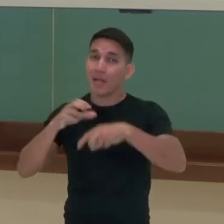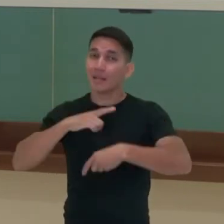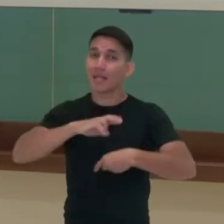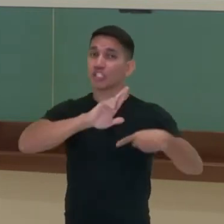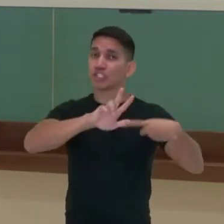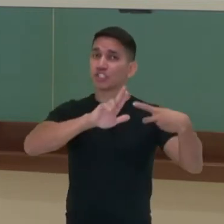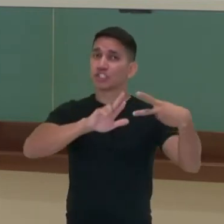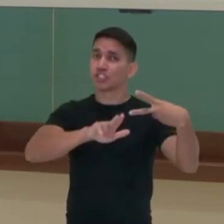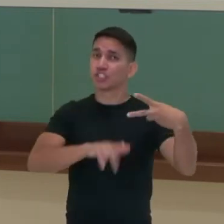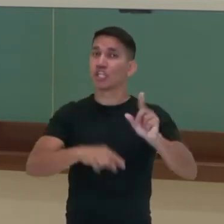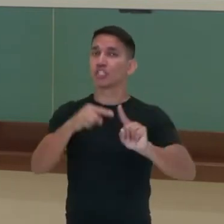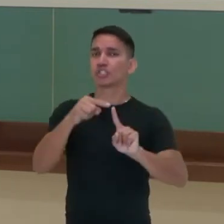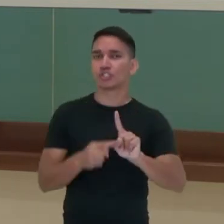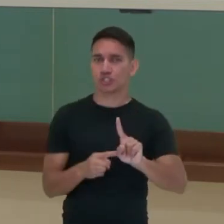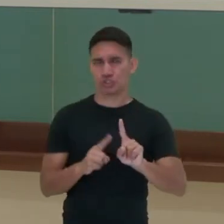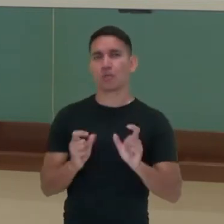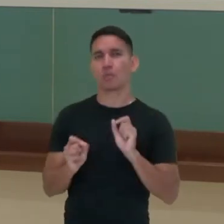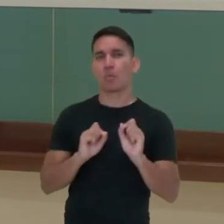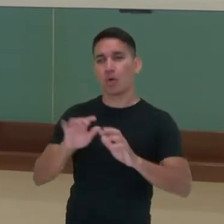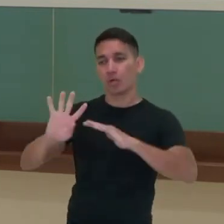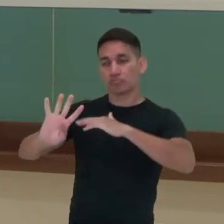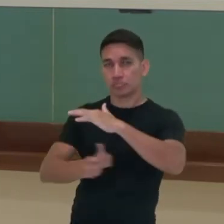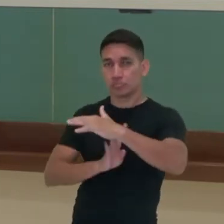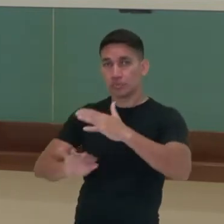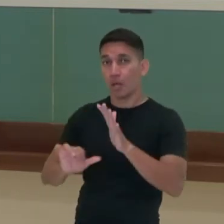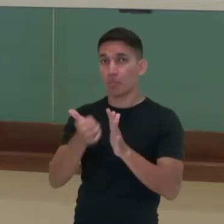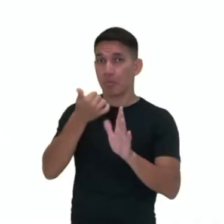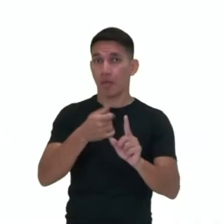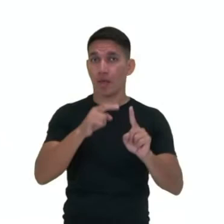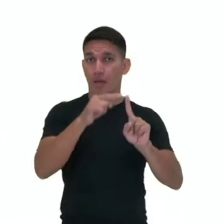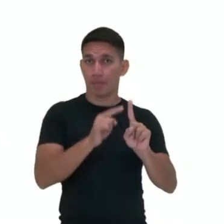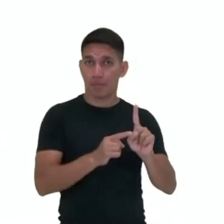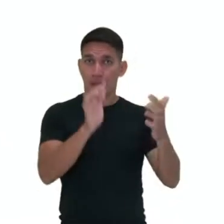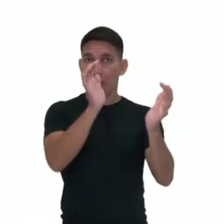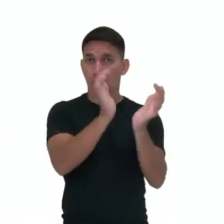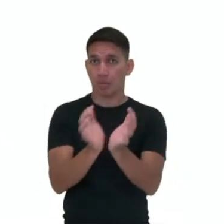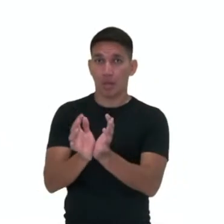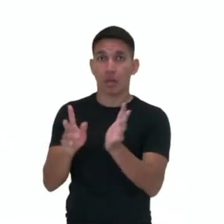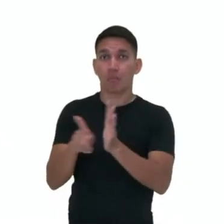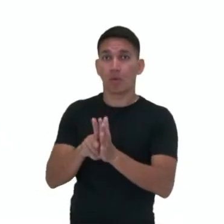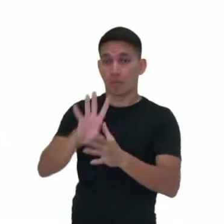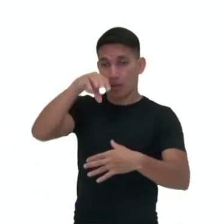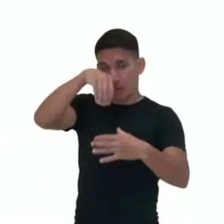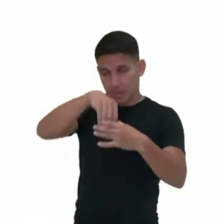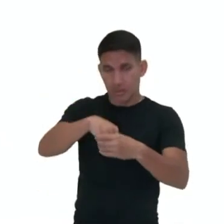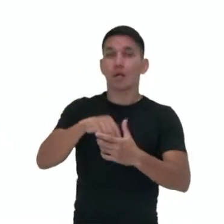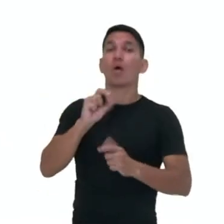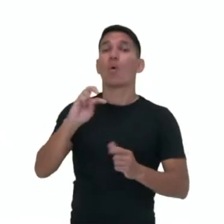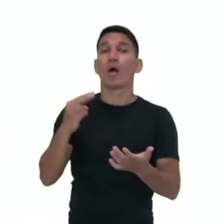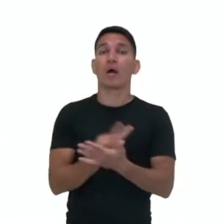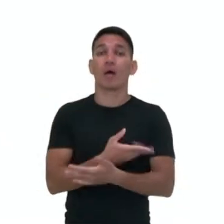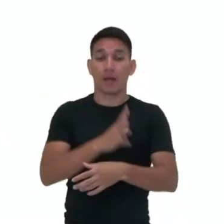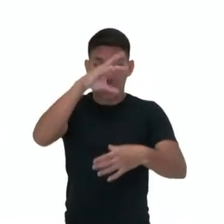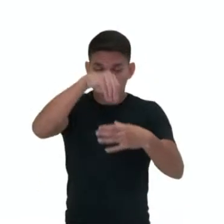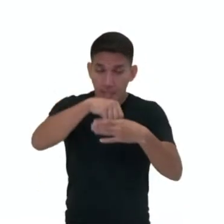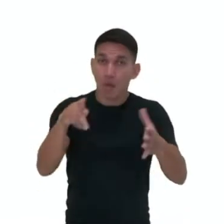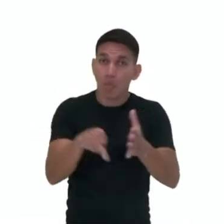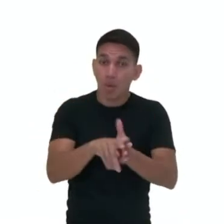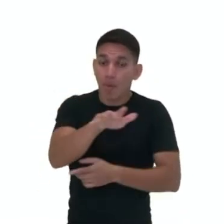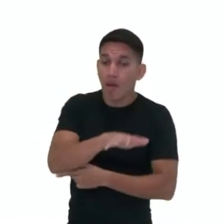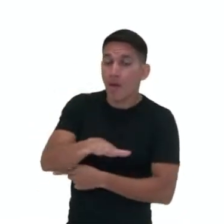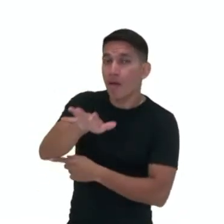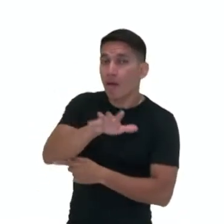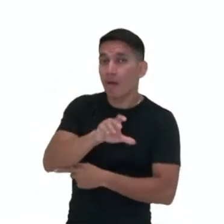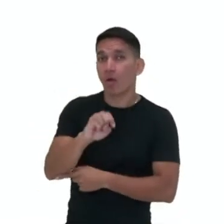de imigração. Vamos começar então pela primeira classificação delas, que é a imigração do tipo interna. Ou seja, acontece dentro daquela